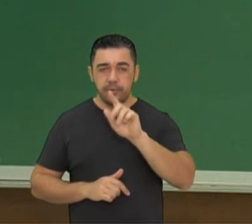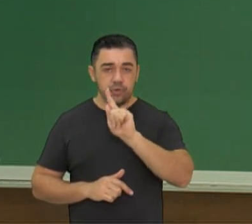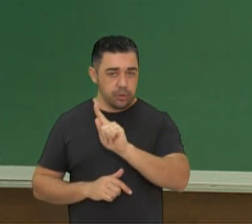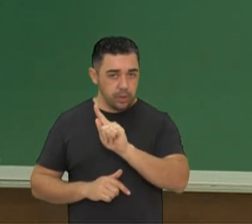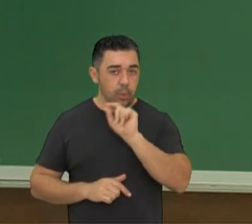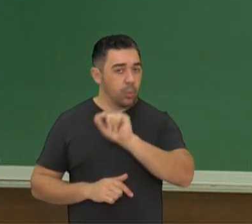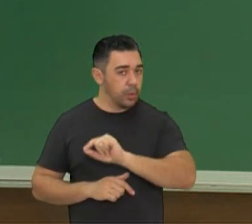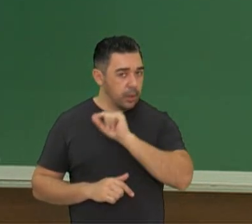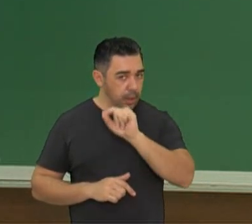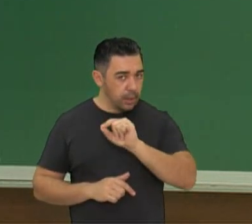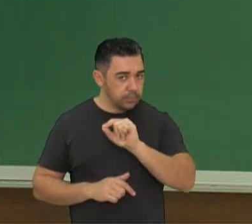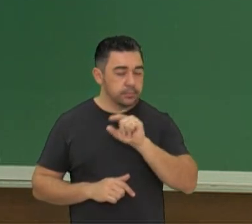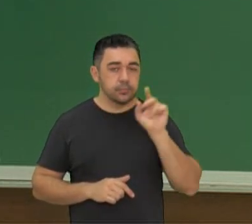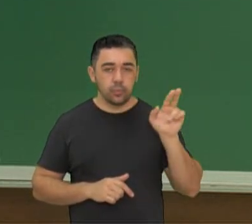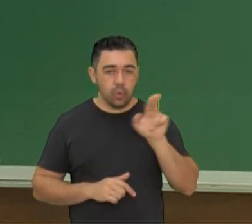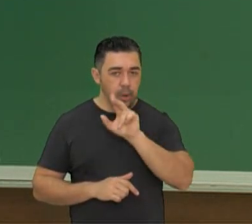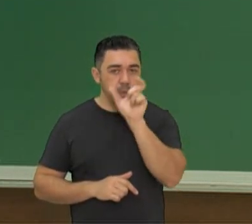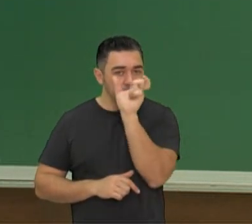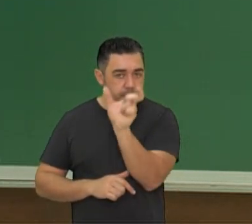os...